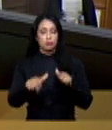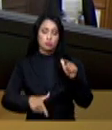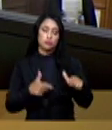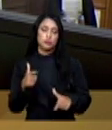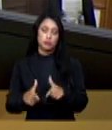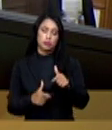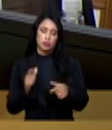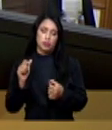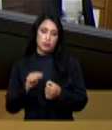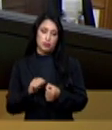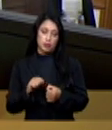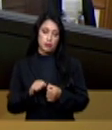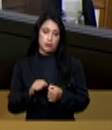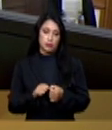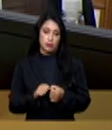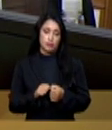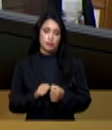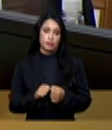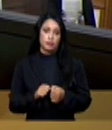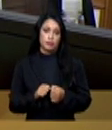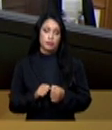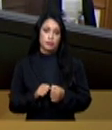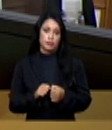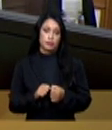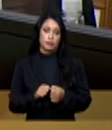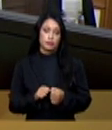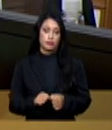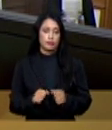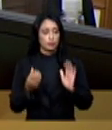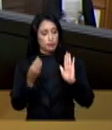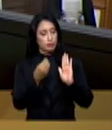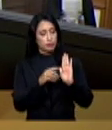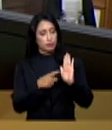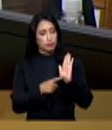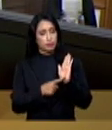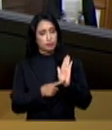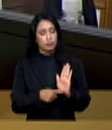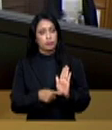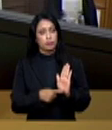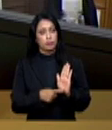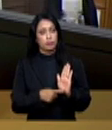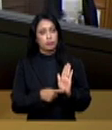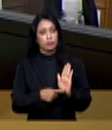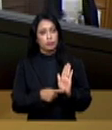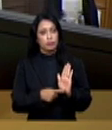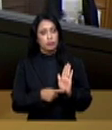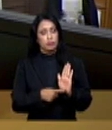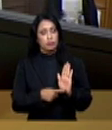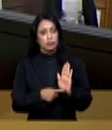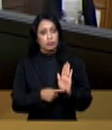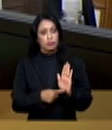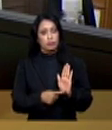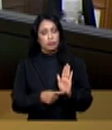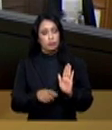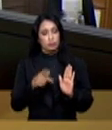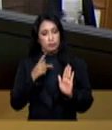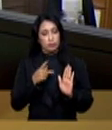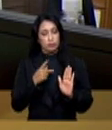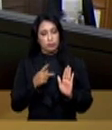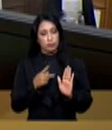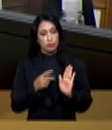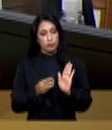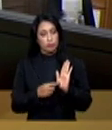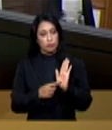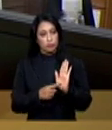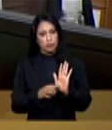prestado refiro-me é expressamente os dispositivos que estão a mencionar que